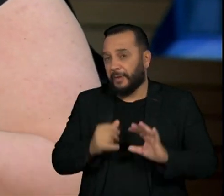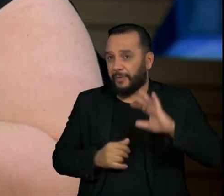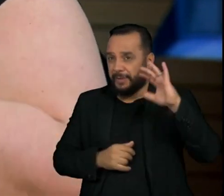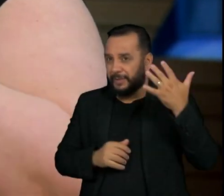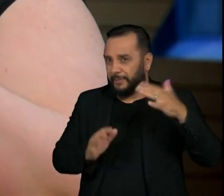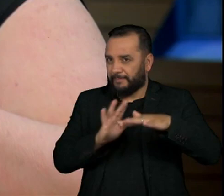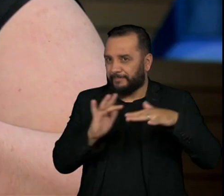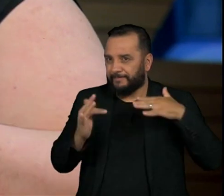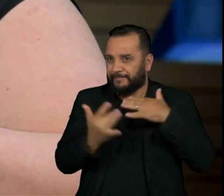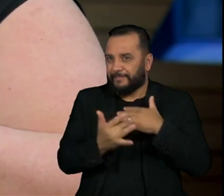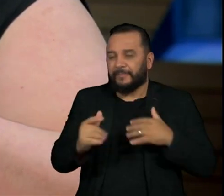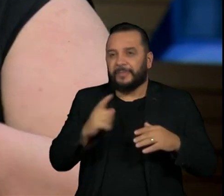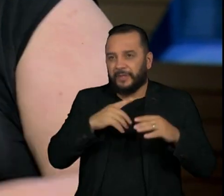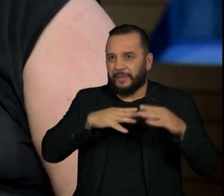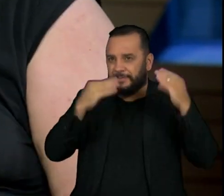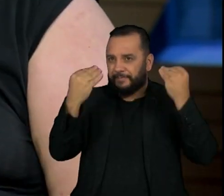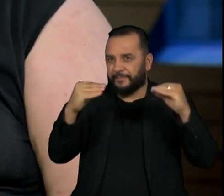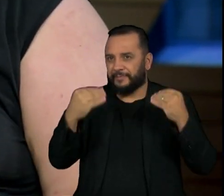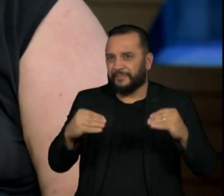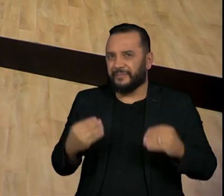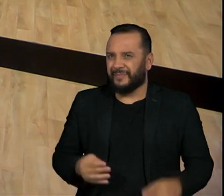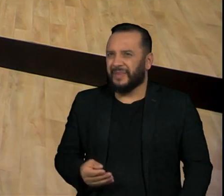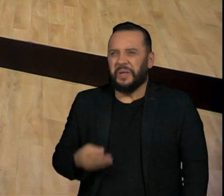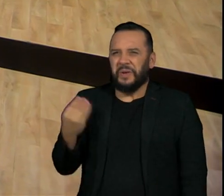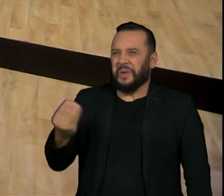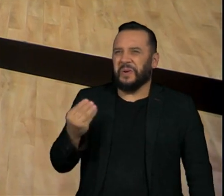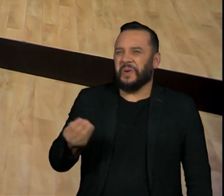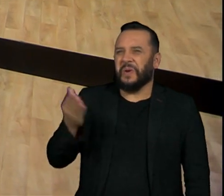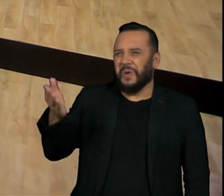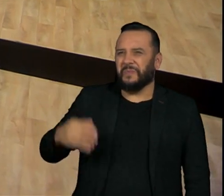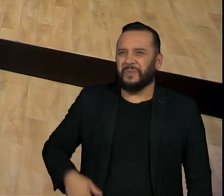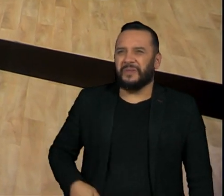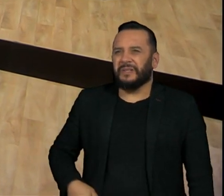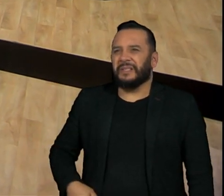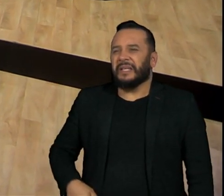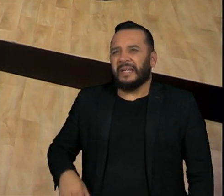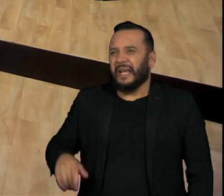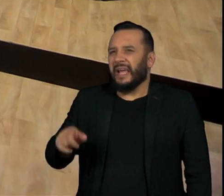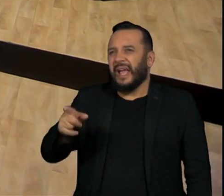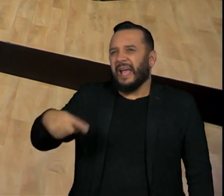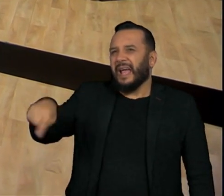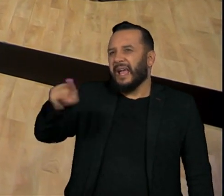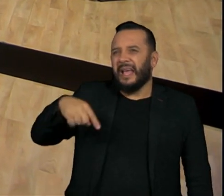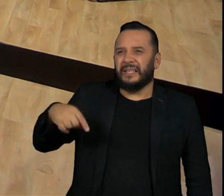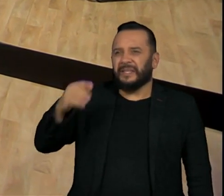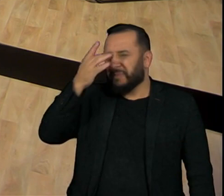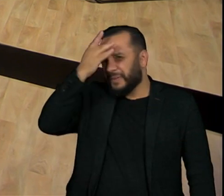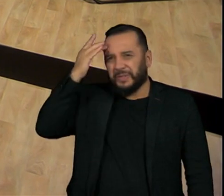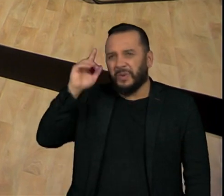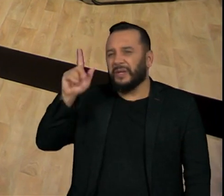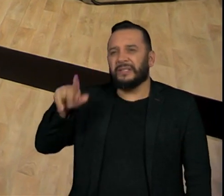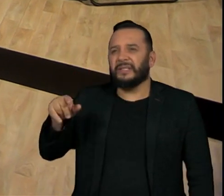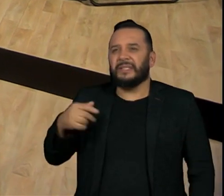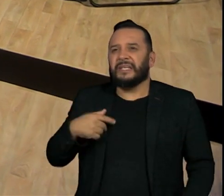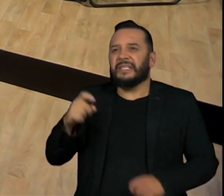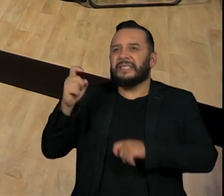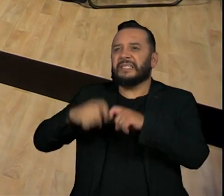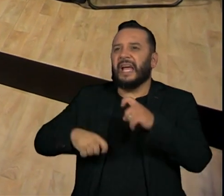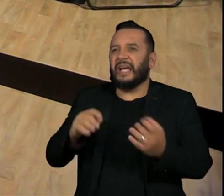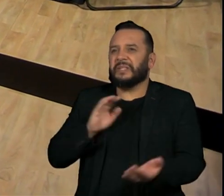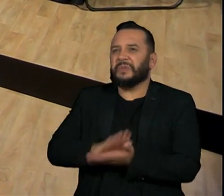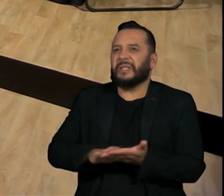redes, comentários assim, devem ser um monte de virgens gordos que não têm o que fazer. Esse tipo de comentário, esse tipo